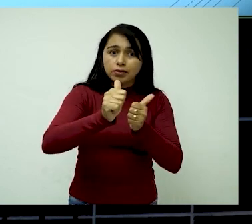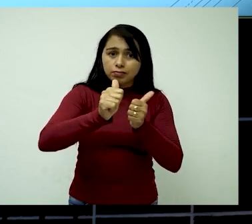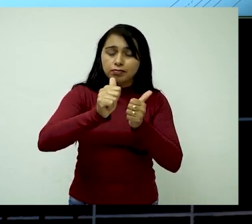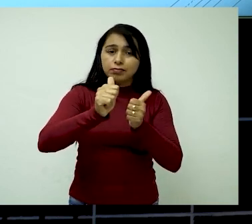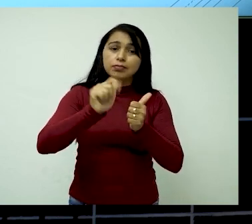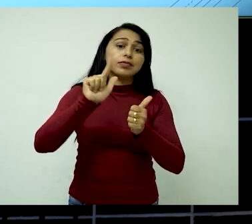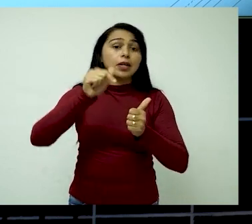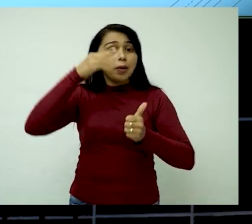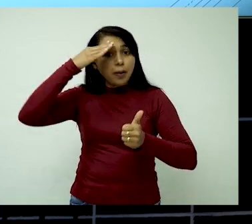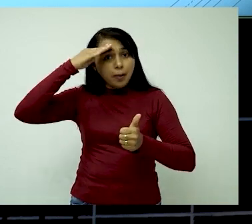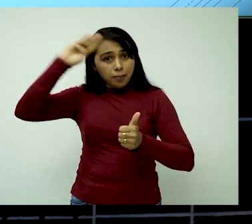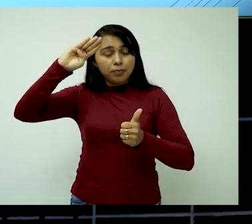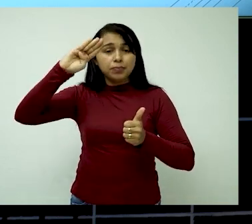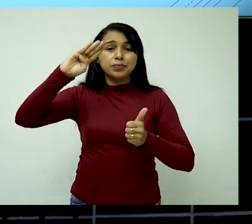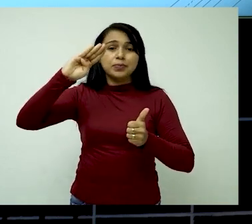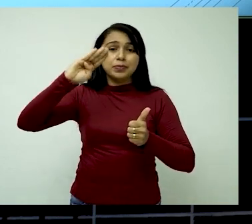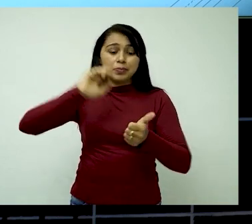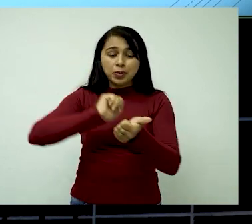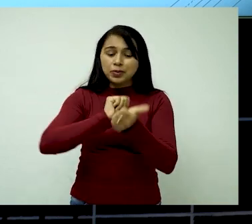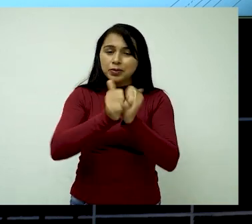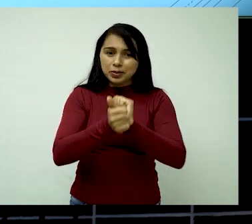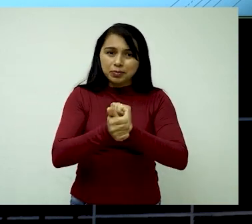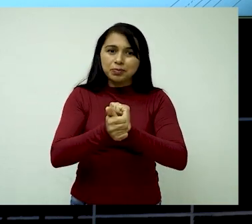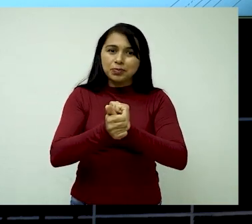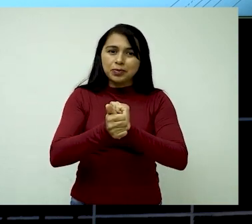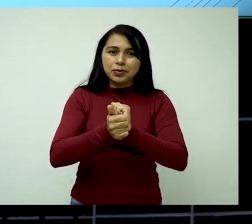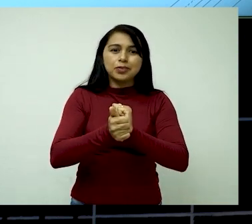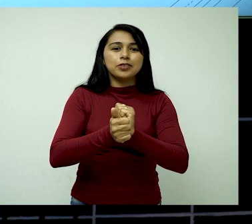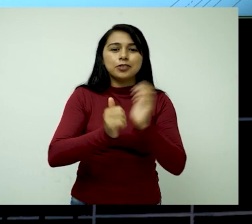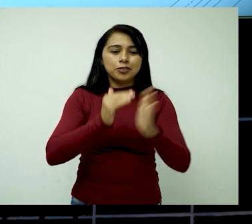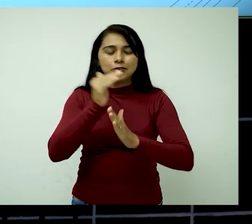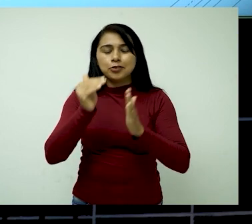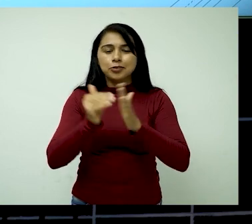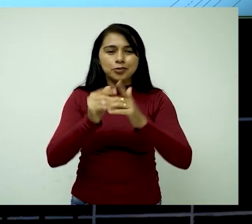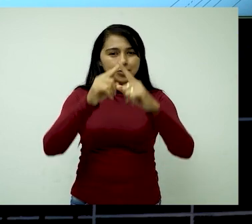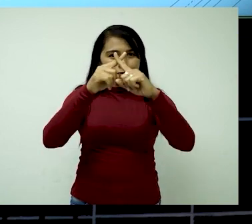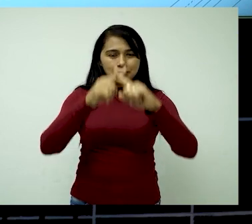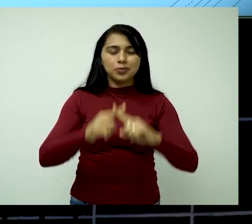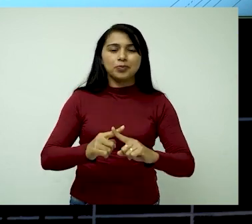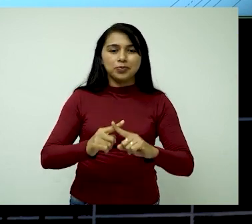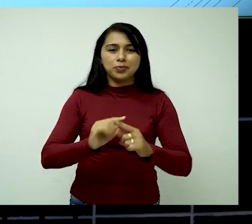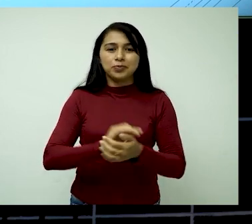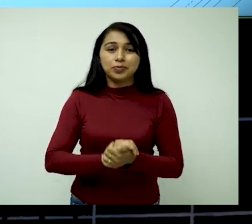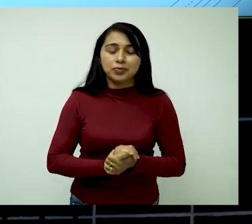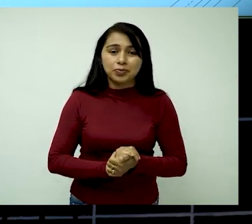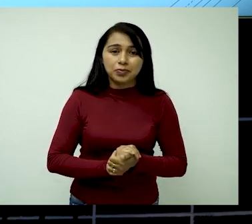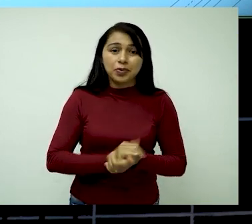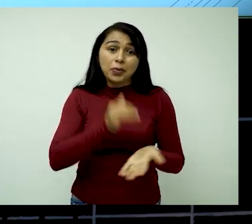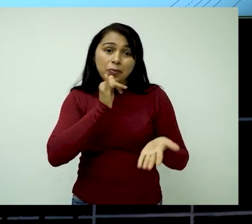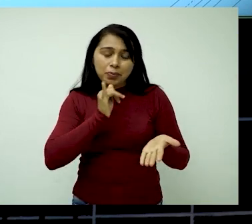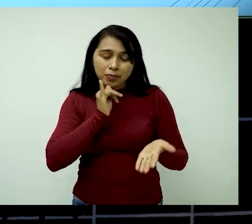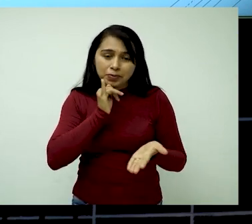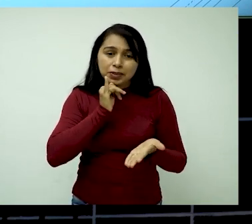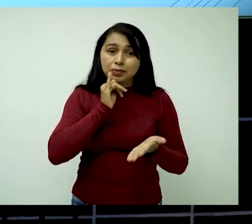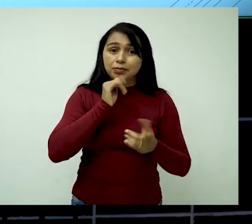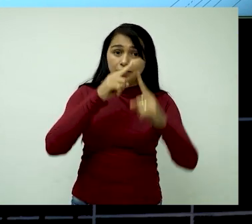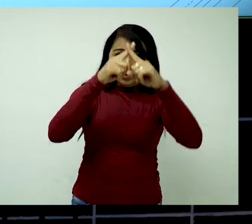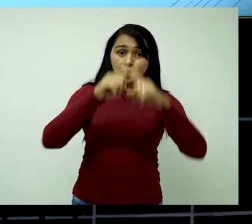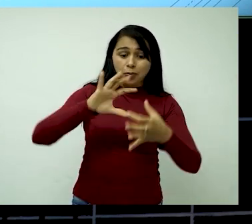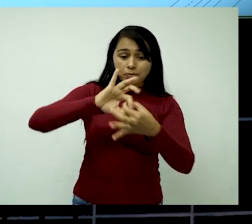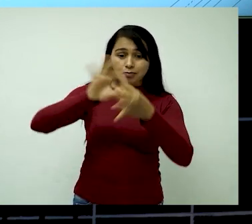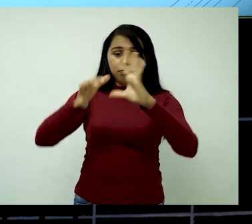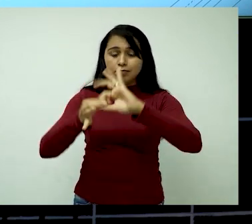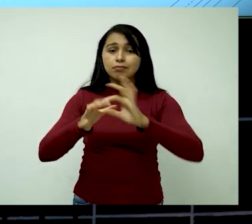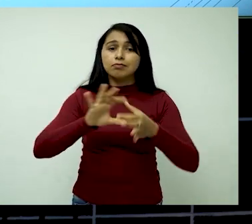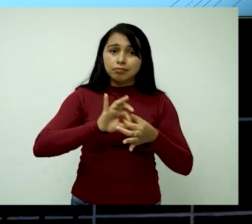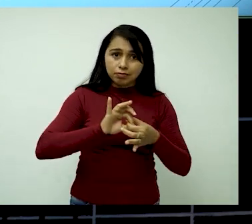a principal modalidade dos Jogos. E aí eu posso colocar para vocês uma seguinte situação. Os Jogos Olímpicos, ele